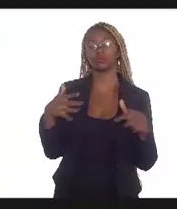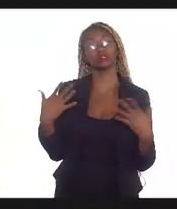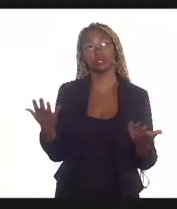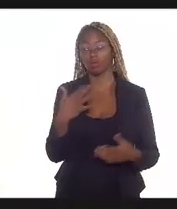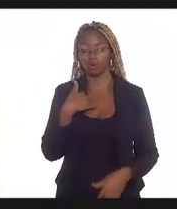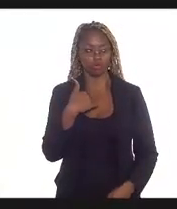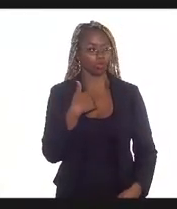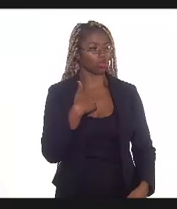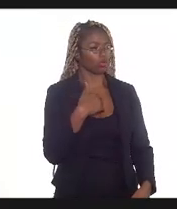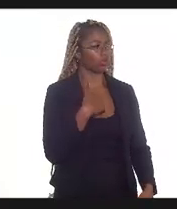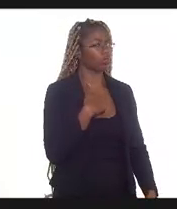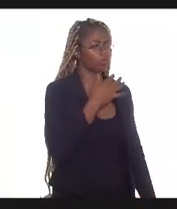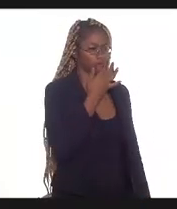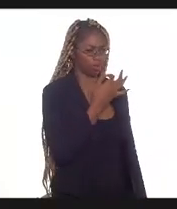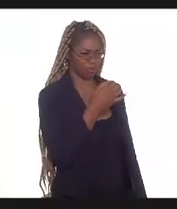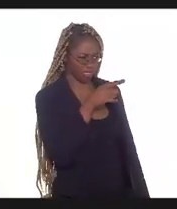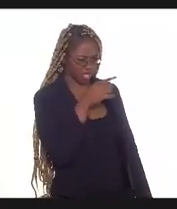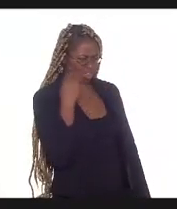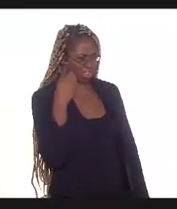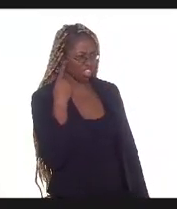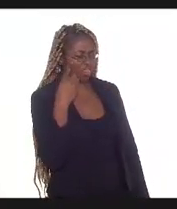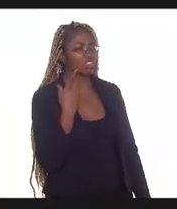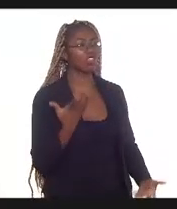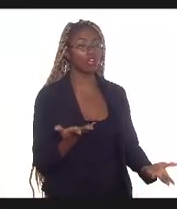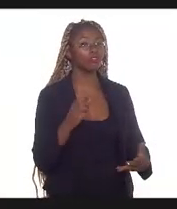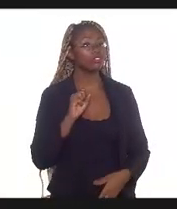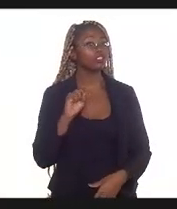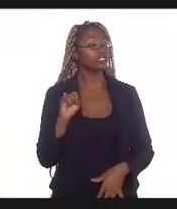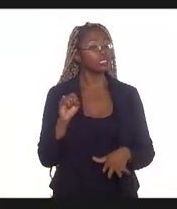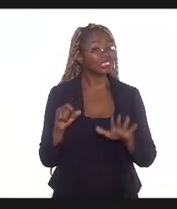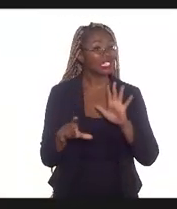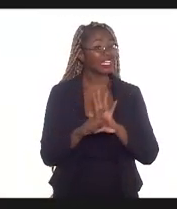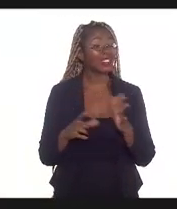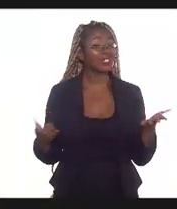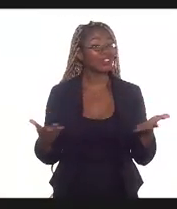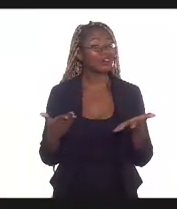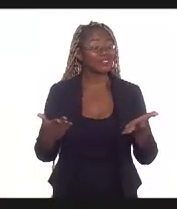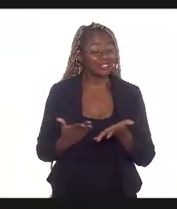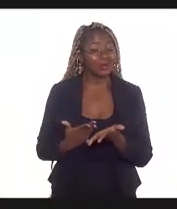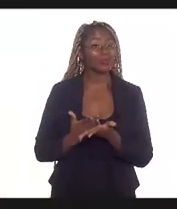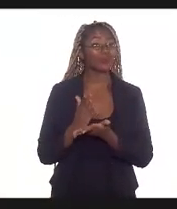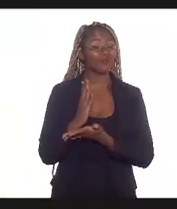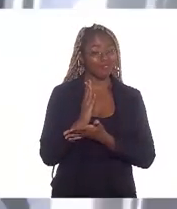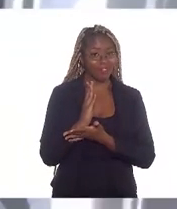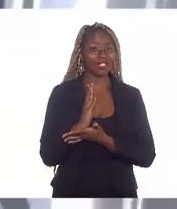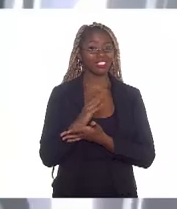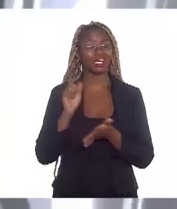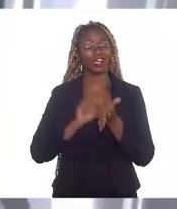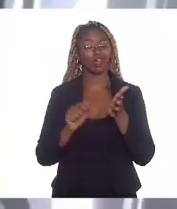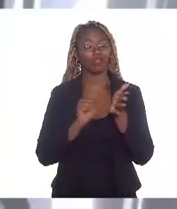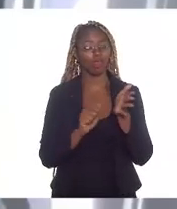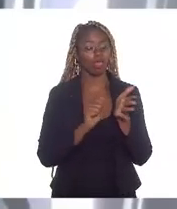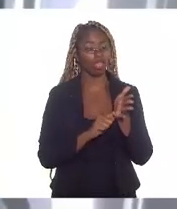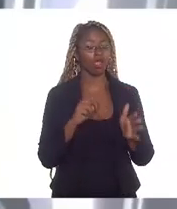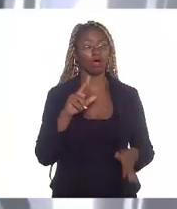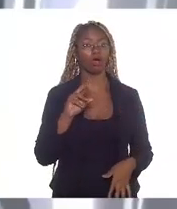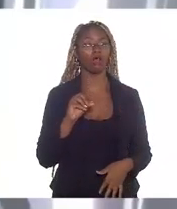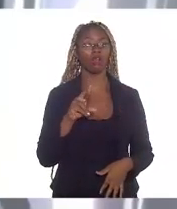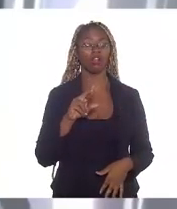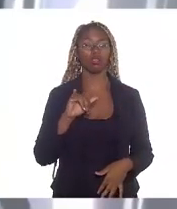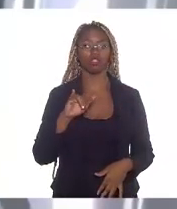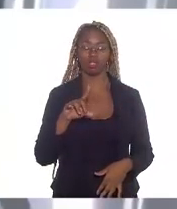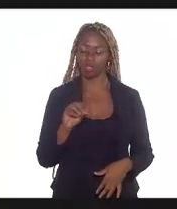aqui, deputado Valdec, que na lei de hoje, se aprovada for da coautoria do deputado Rodrigo Amorim... Abate para o Rodrigo e para quem quiser, claro